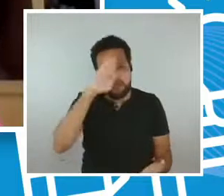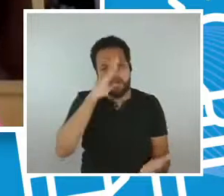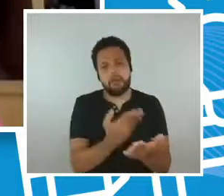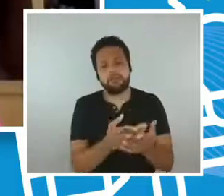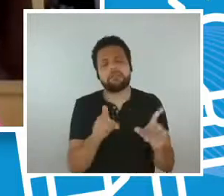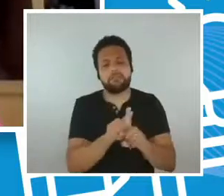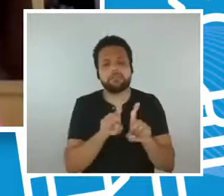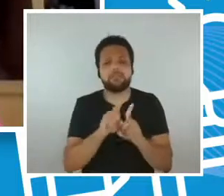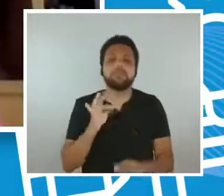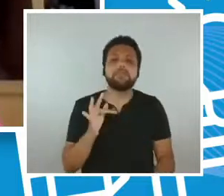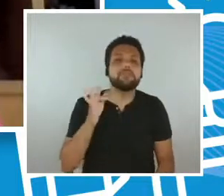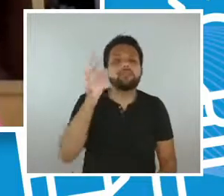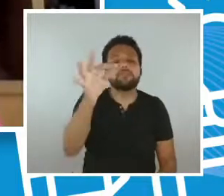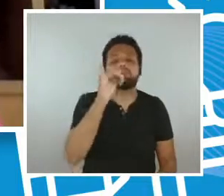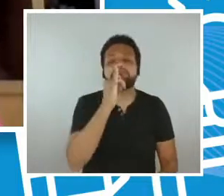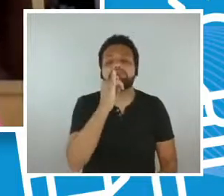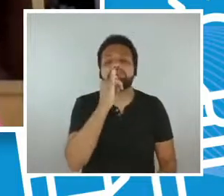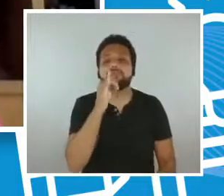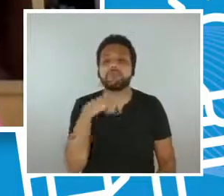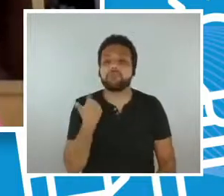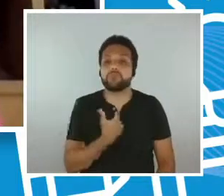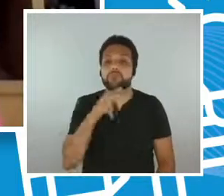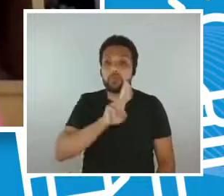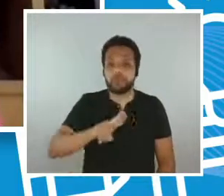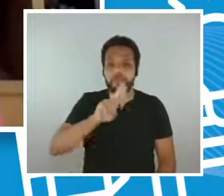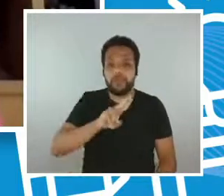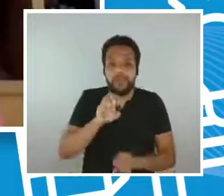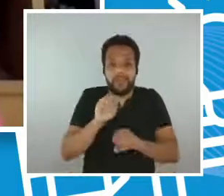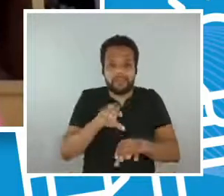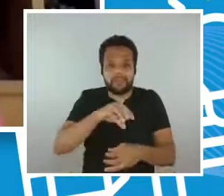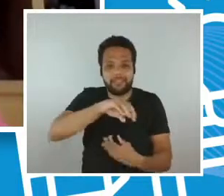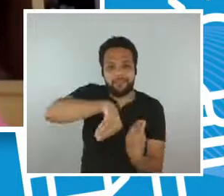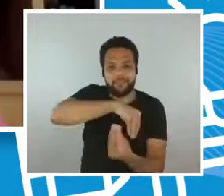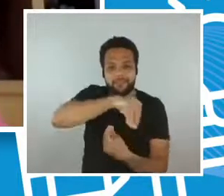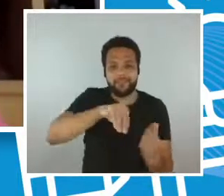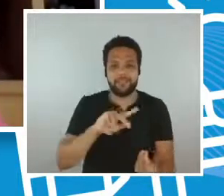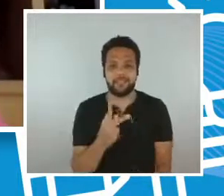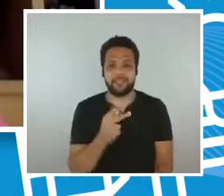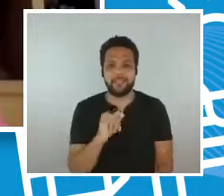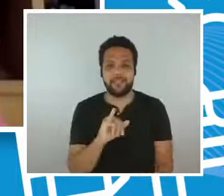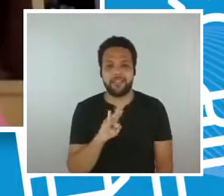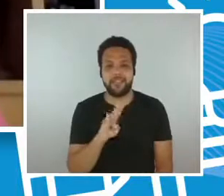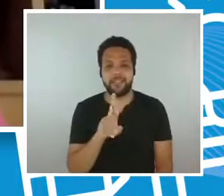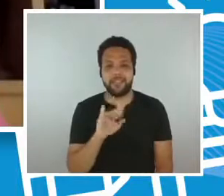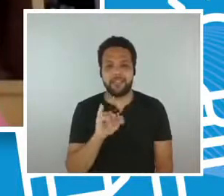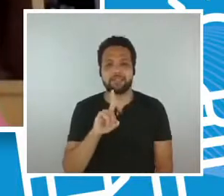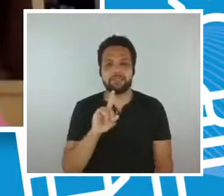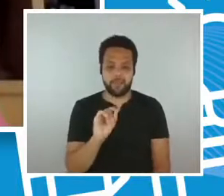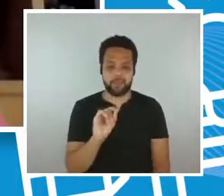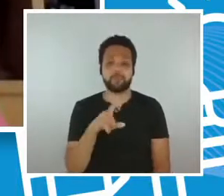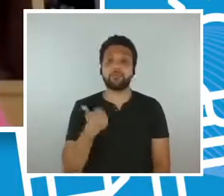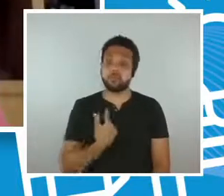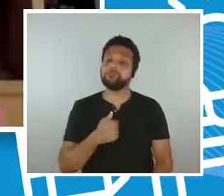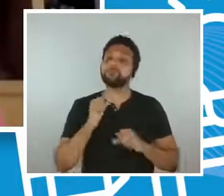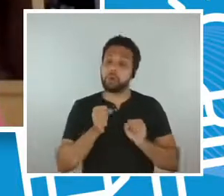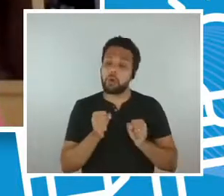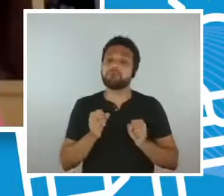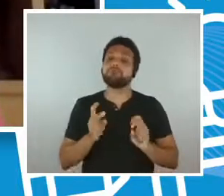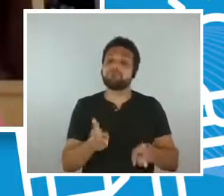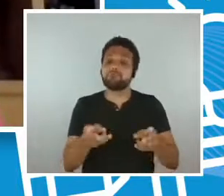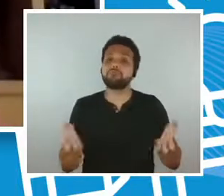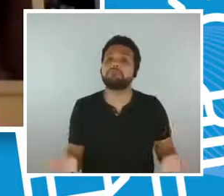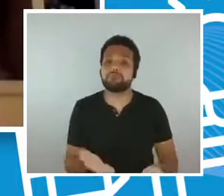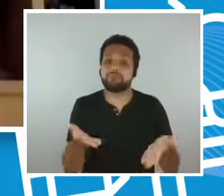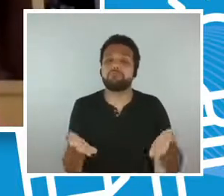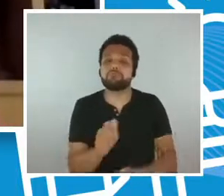poder, por exemplo, usar o ensino híbrido para prolongar a ação dos nossos estudantes, agora que vamos